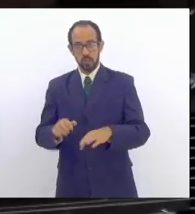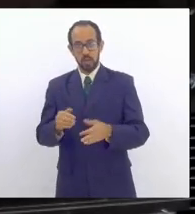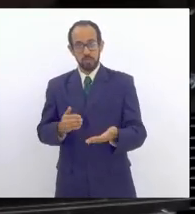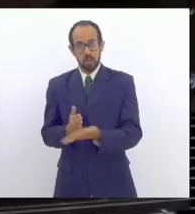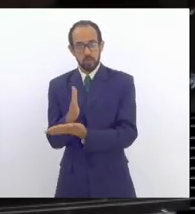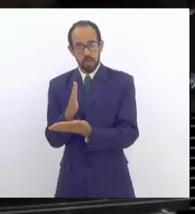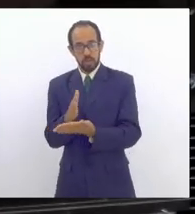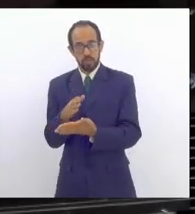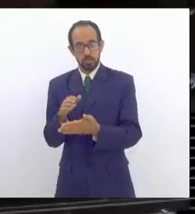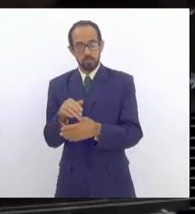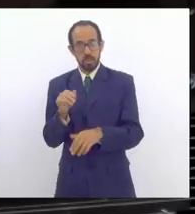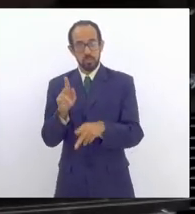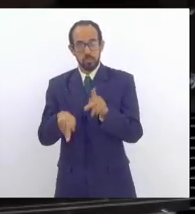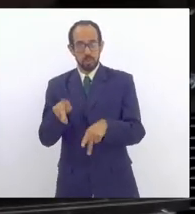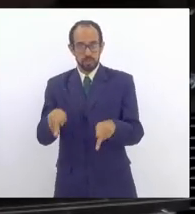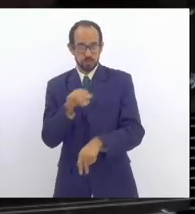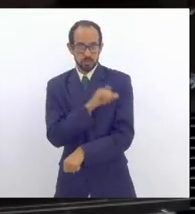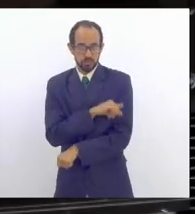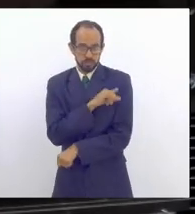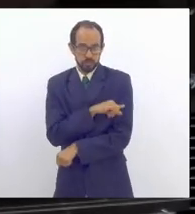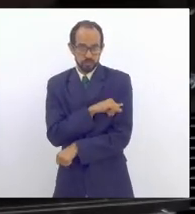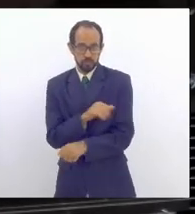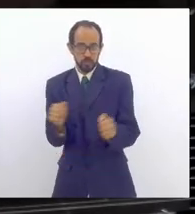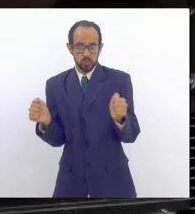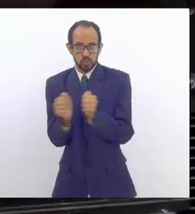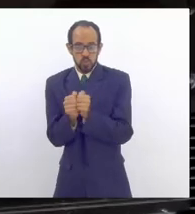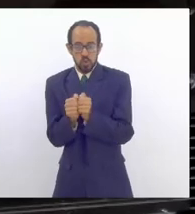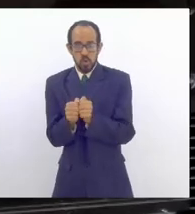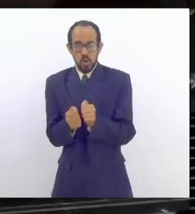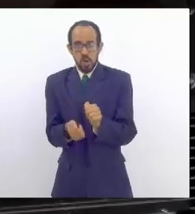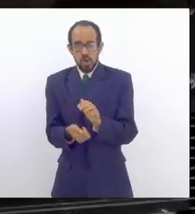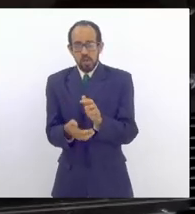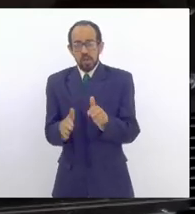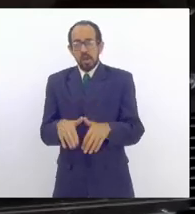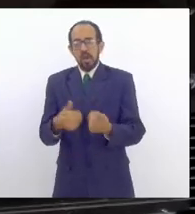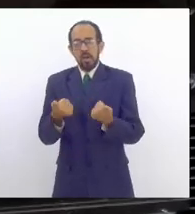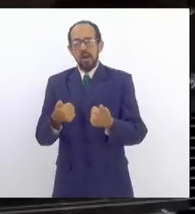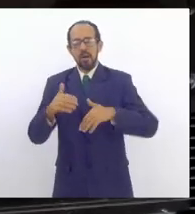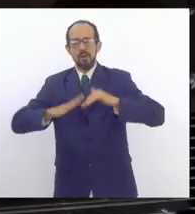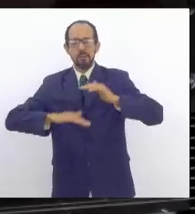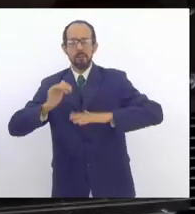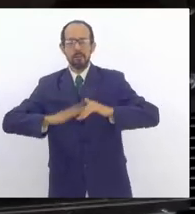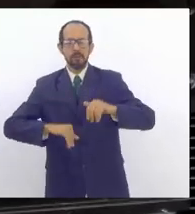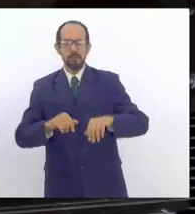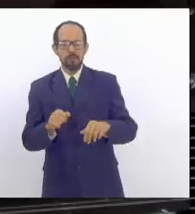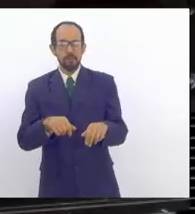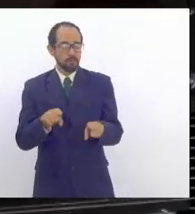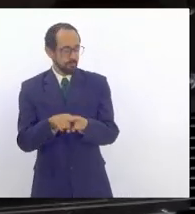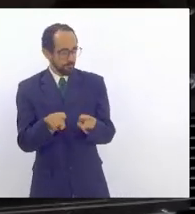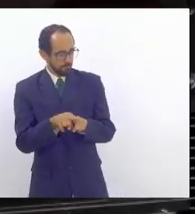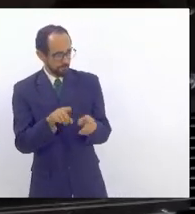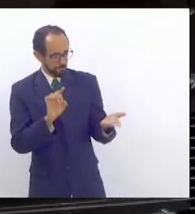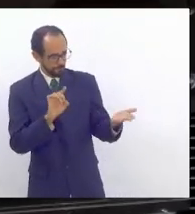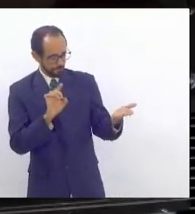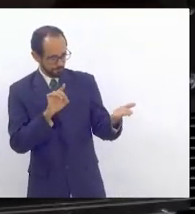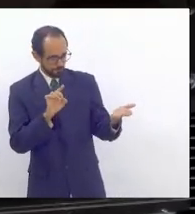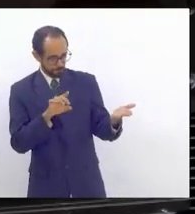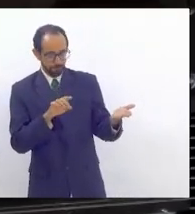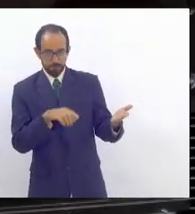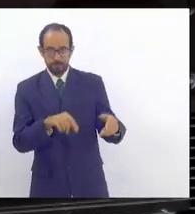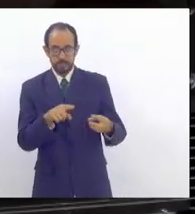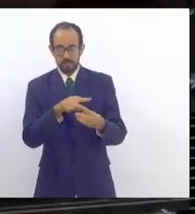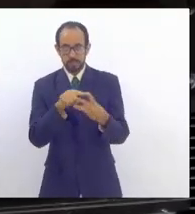Janeiro, cercado dos melhores quadros, e aqui eu queria fazer uma menção especial a 3 caras que